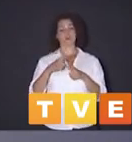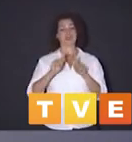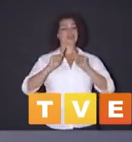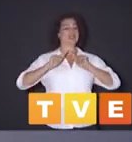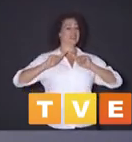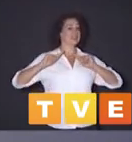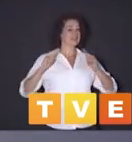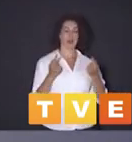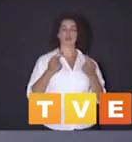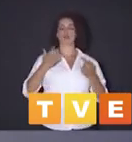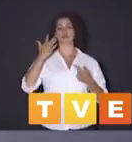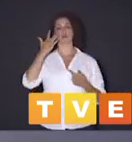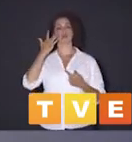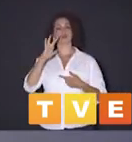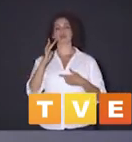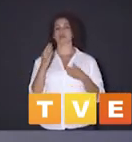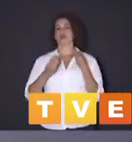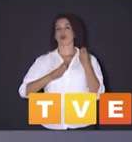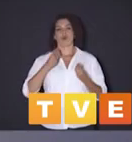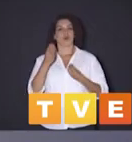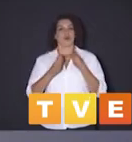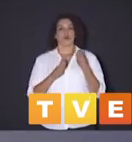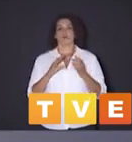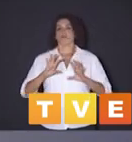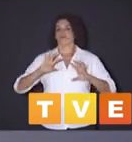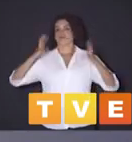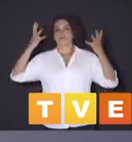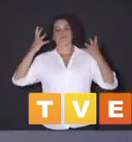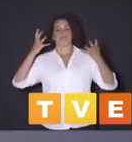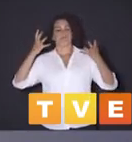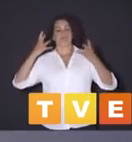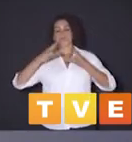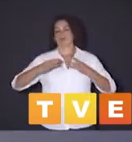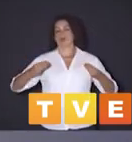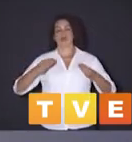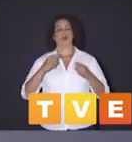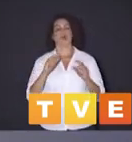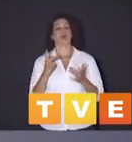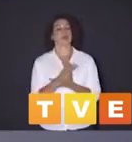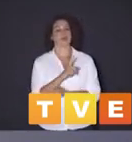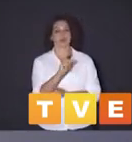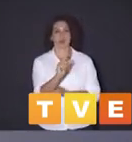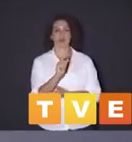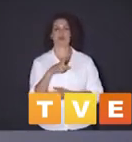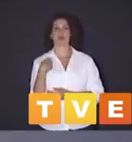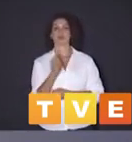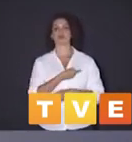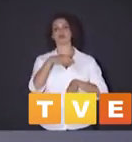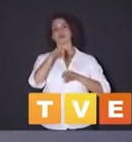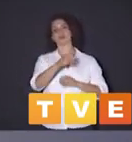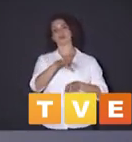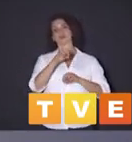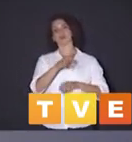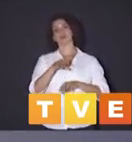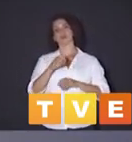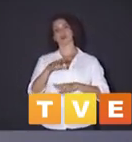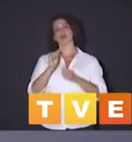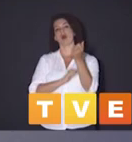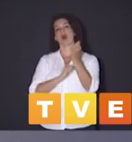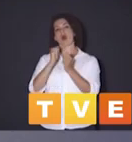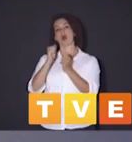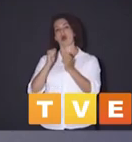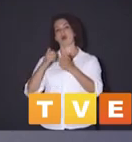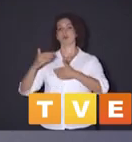sinceramente não sei como é que nós vamos sair dessa história por que tá acontecendo é que nós estamos ensinando as máquinas a fazer